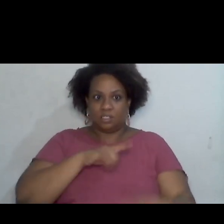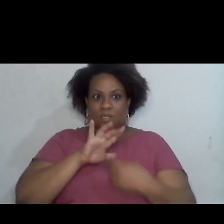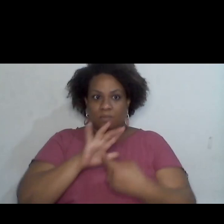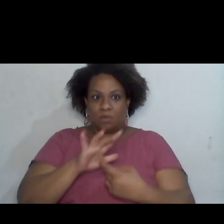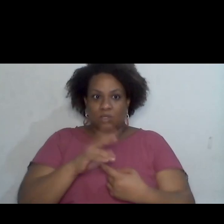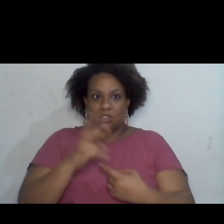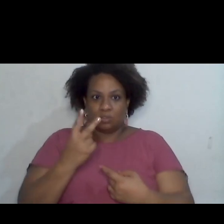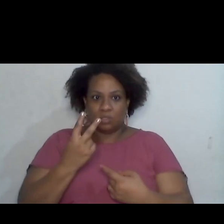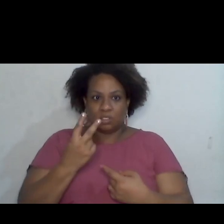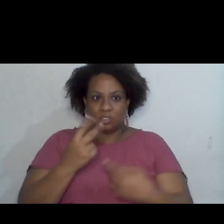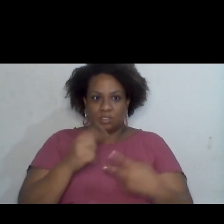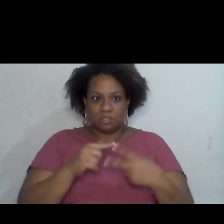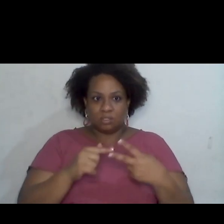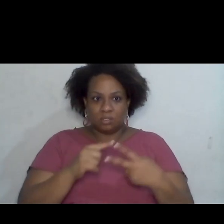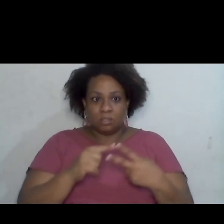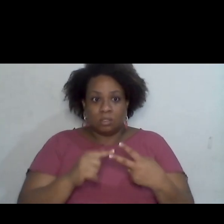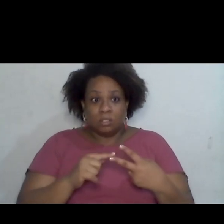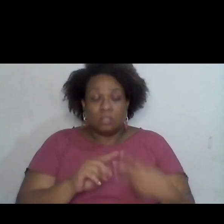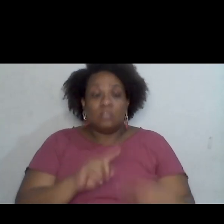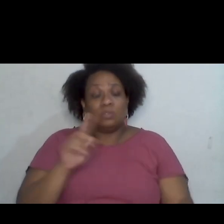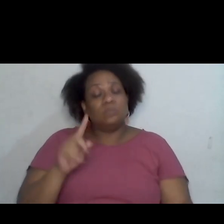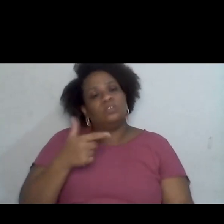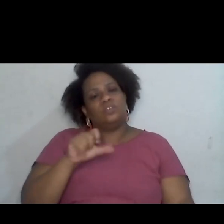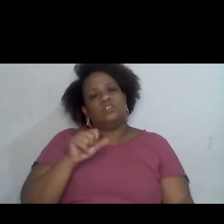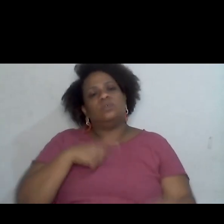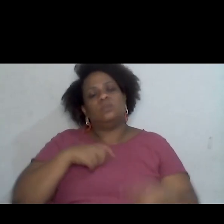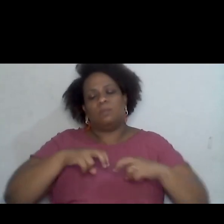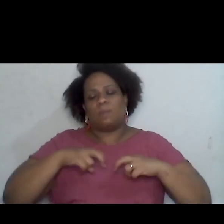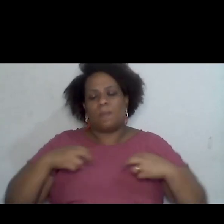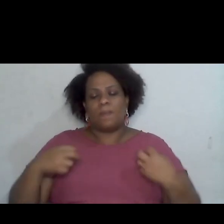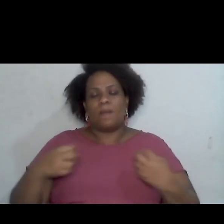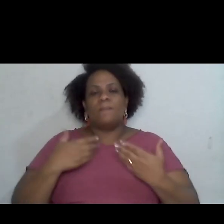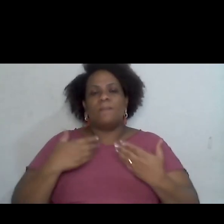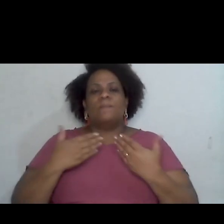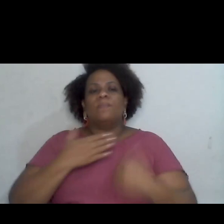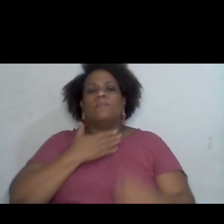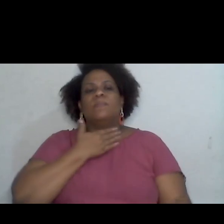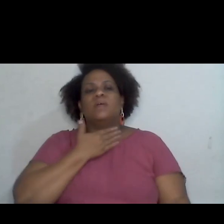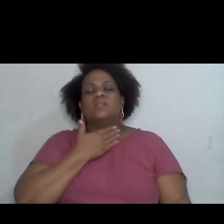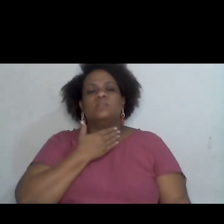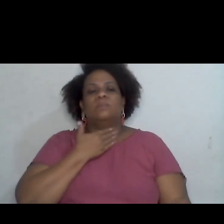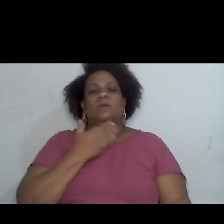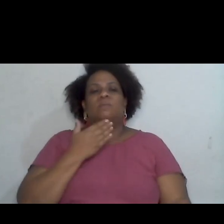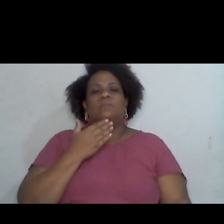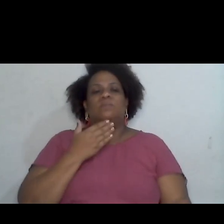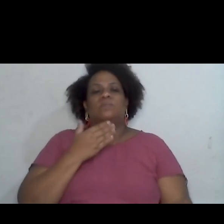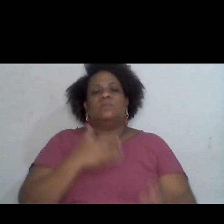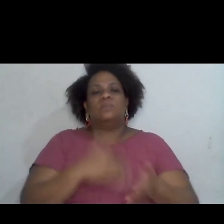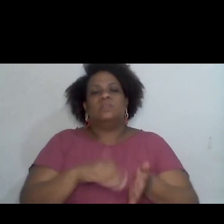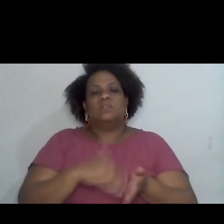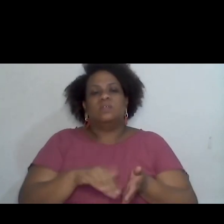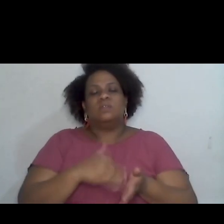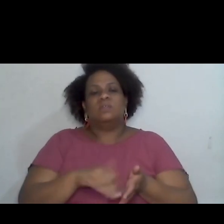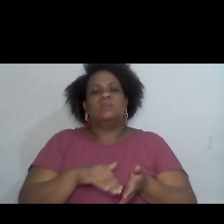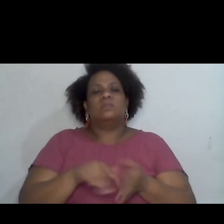Dia 27, e no dia 28 a gente vai ter uma roda de bate-papo, onde a gente vai ter a presença do representante da Secult, Fernando. A gente também está aí